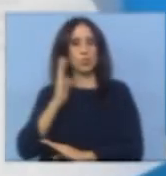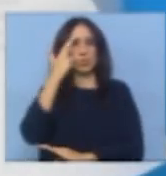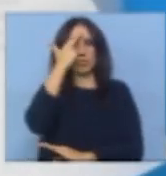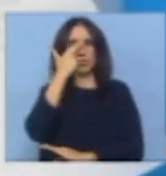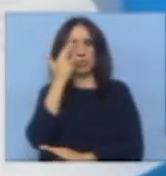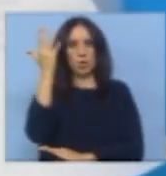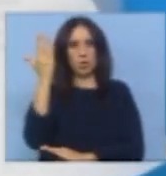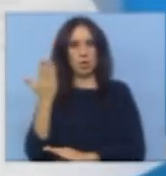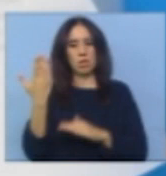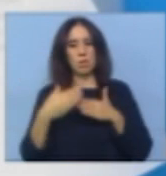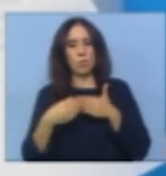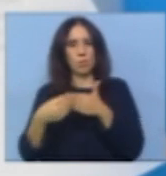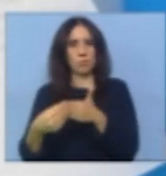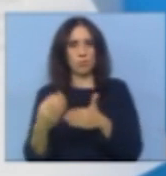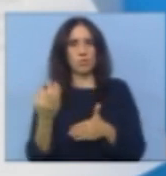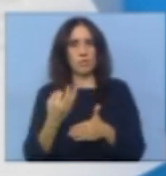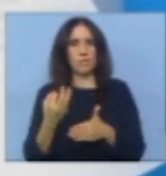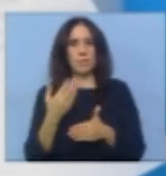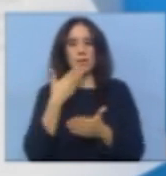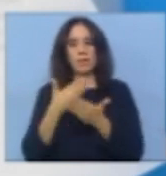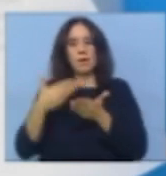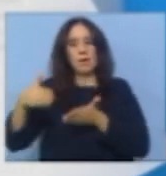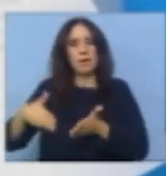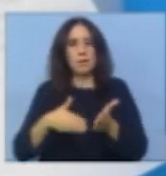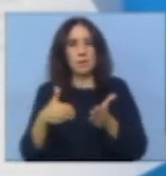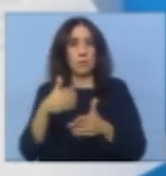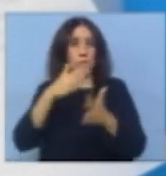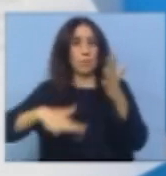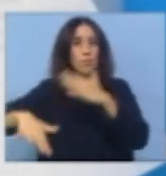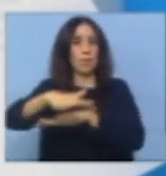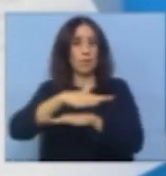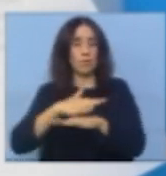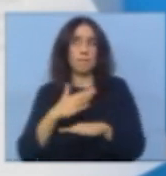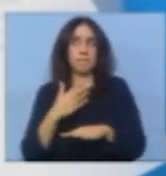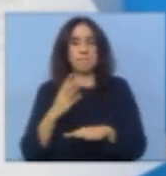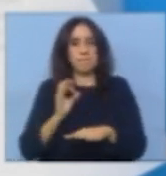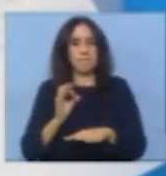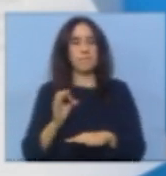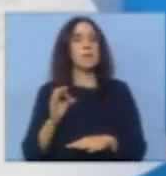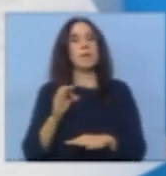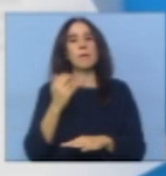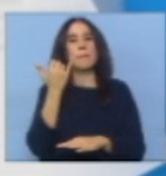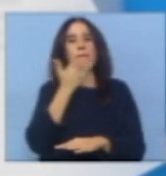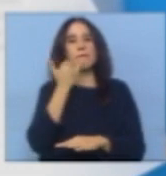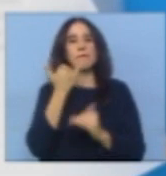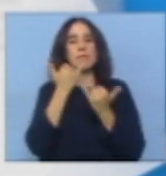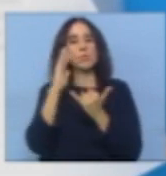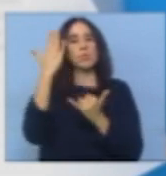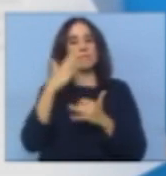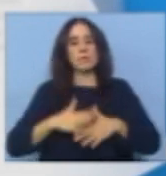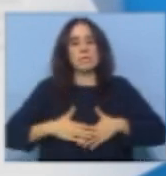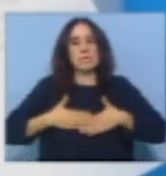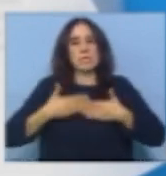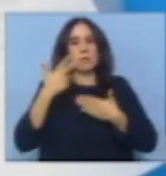quem conduz, de alguma forma, a caminhada do povo rumo à realização plena, rumo à felicidade. E